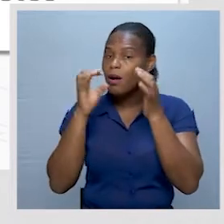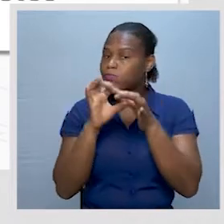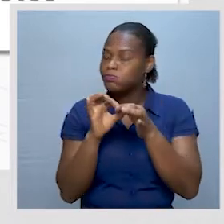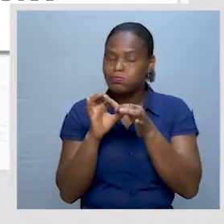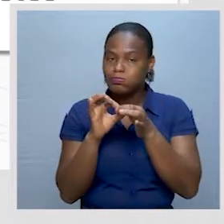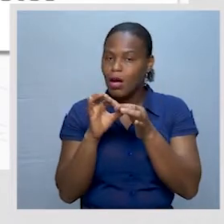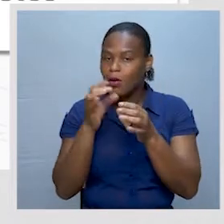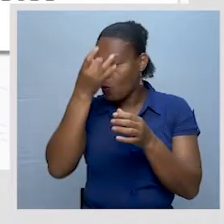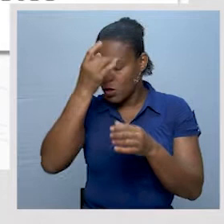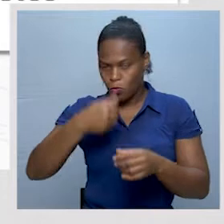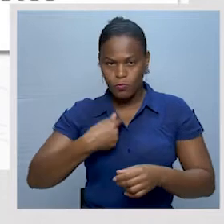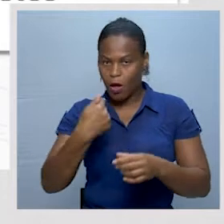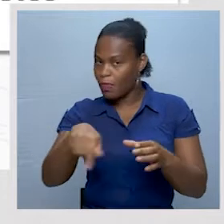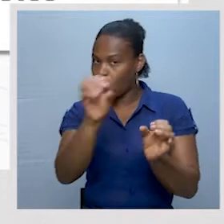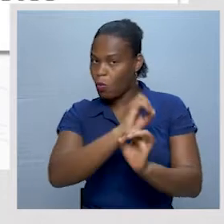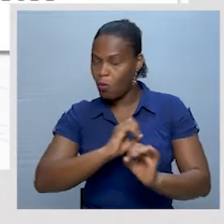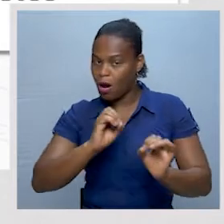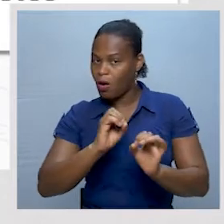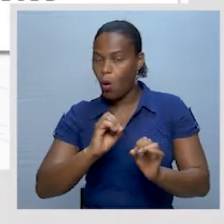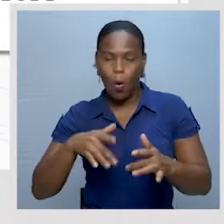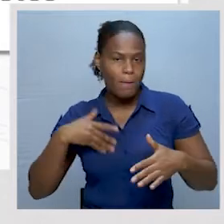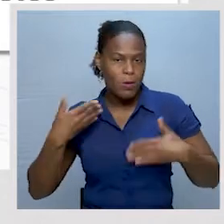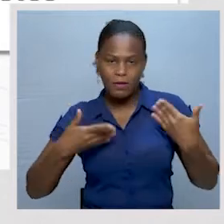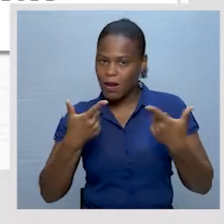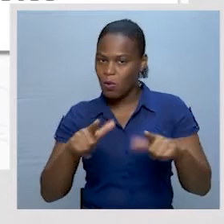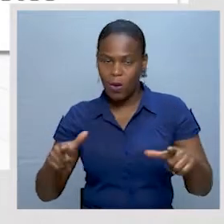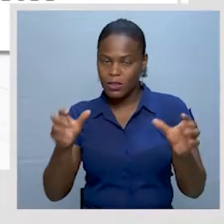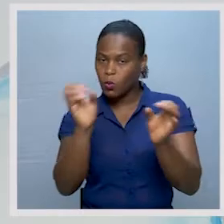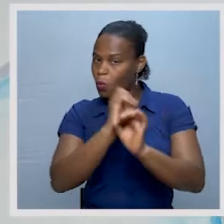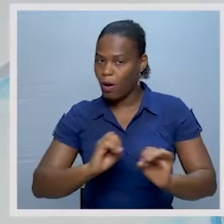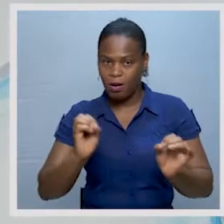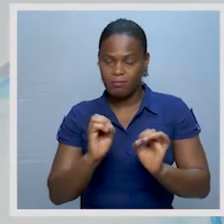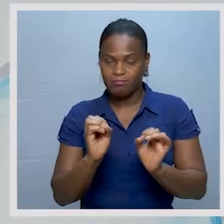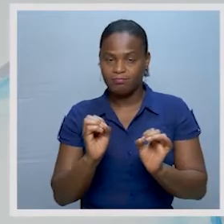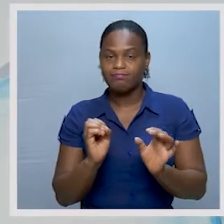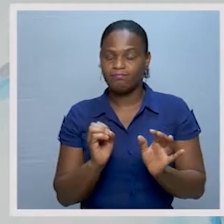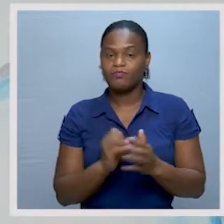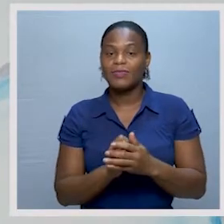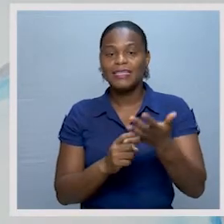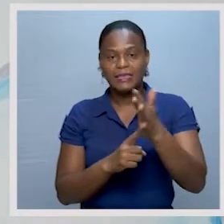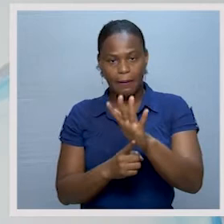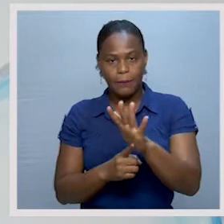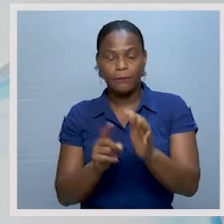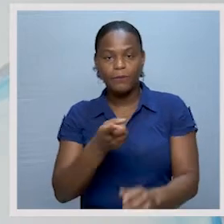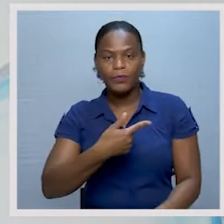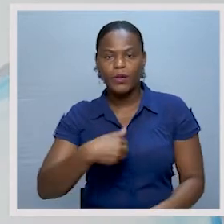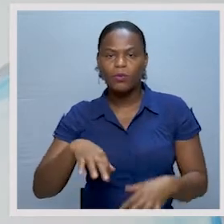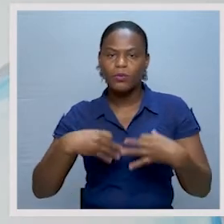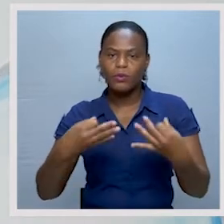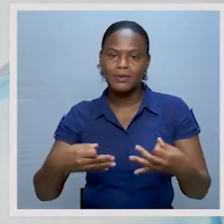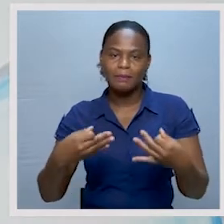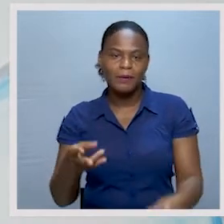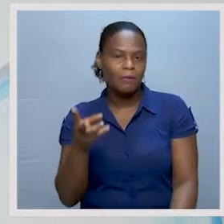sem envolver aspecto subjetivo ou emotivos da linguagem. Por exemplo, temos vindo a